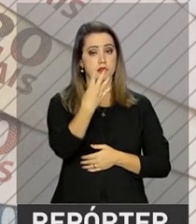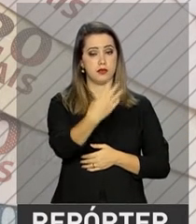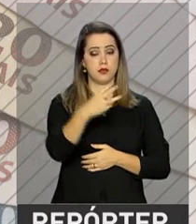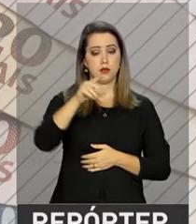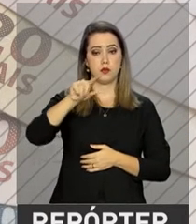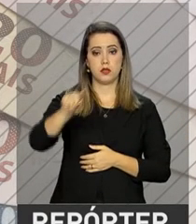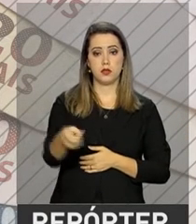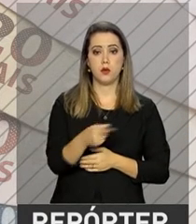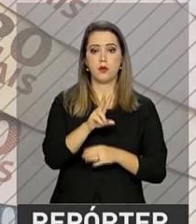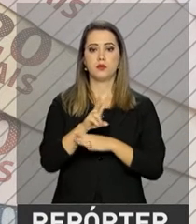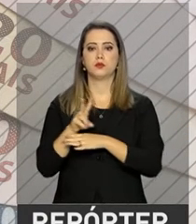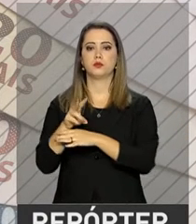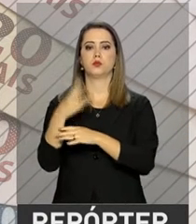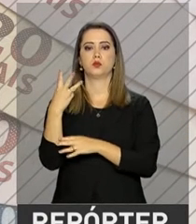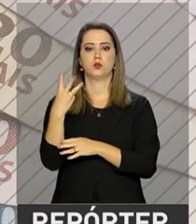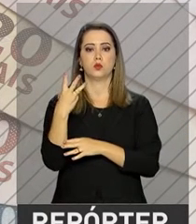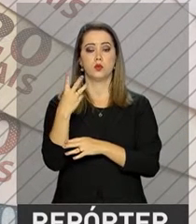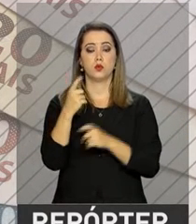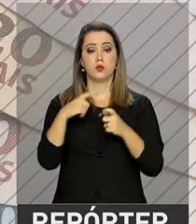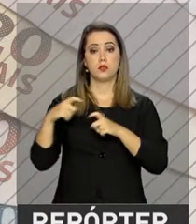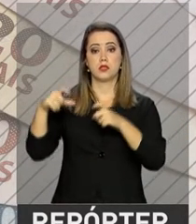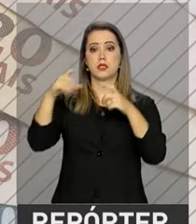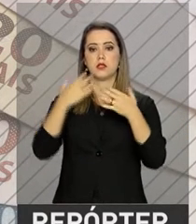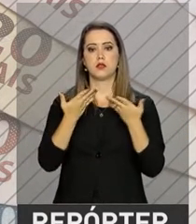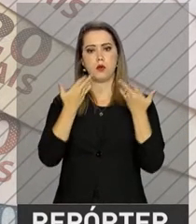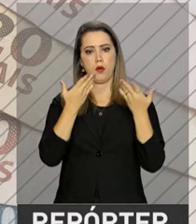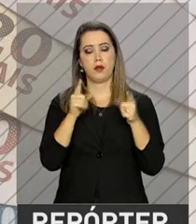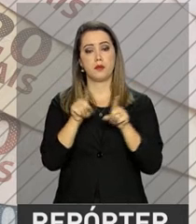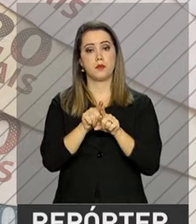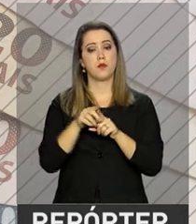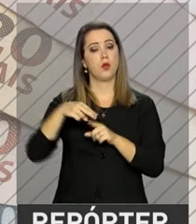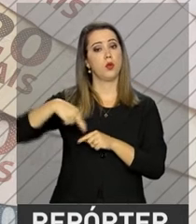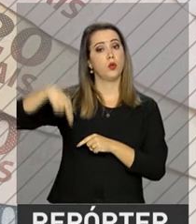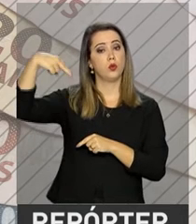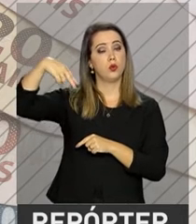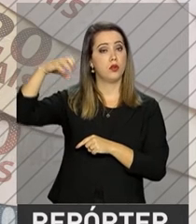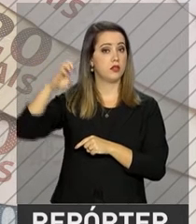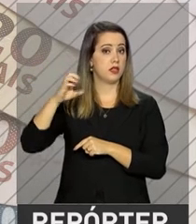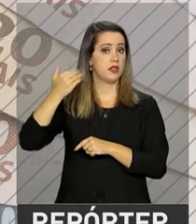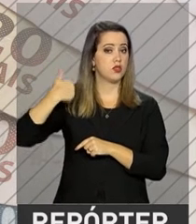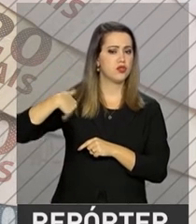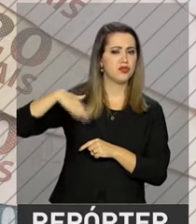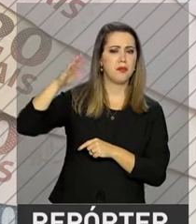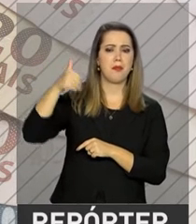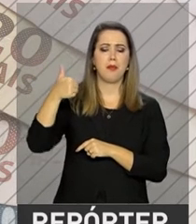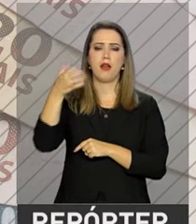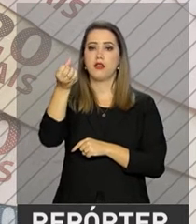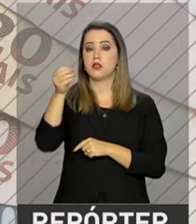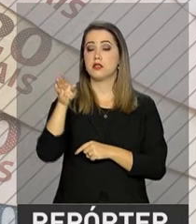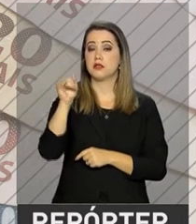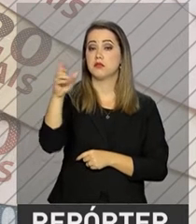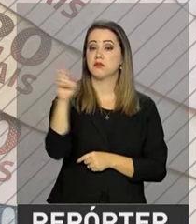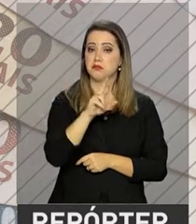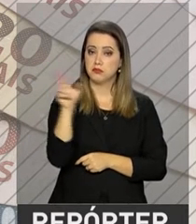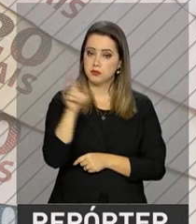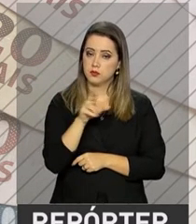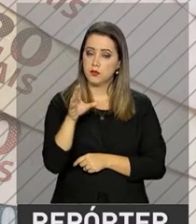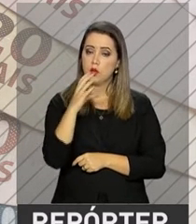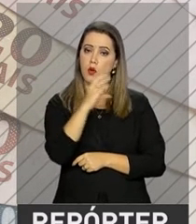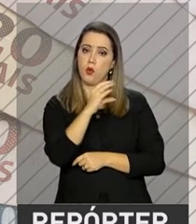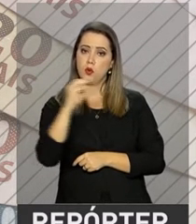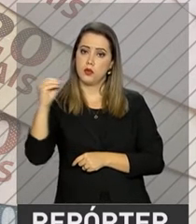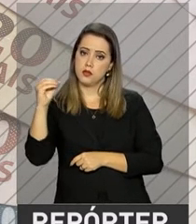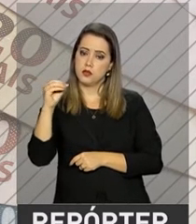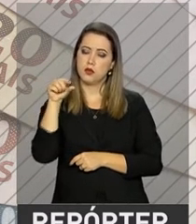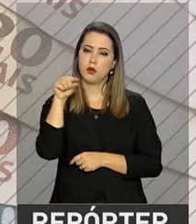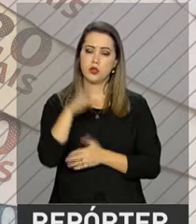financiamentos nas três regiões no nordeste o volume de recursos ultrapassou 16 bilhões de reais o centro oeste